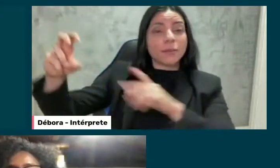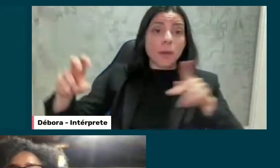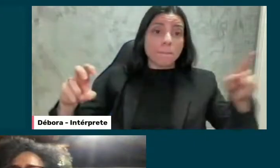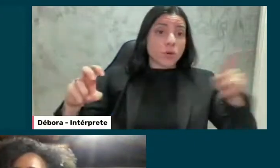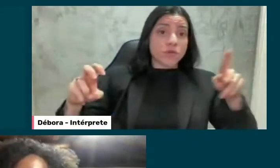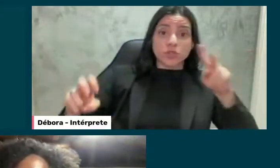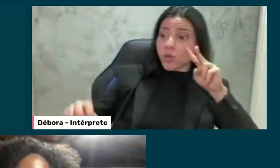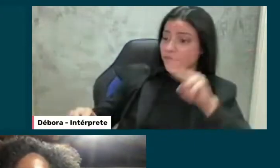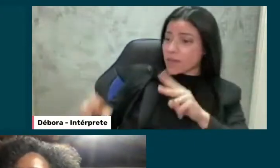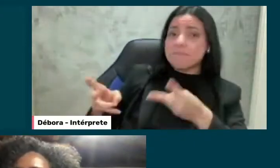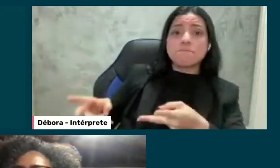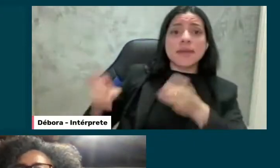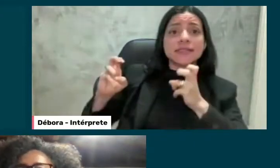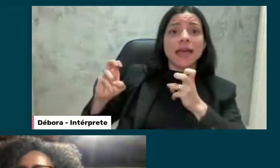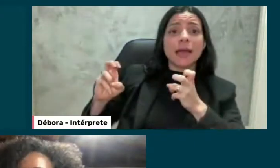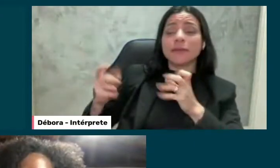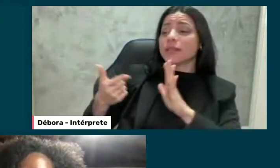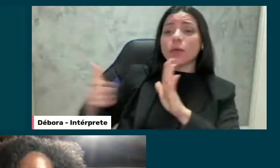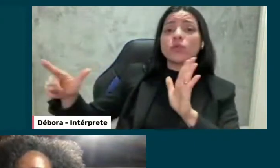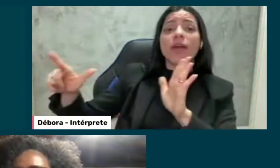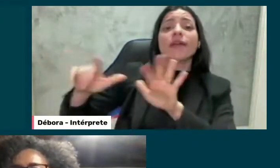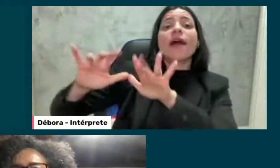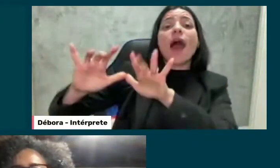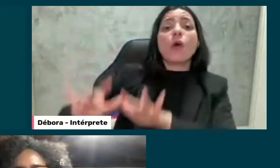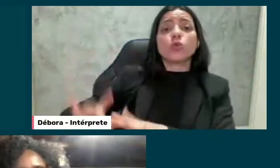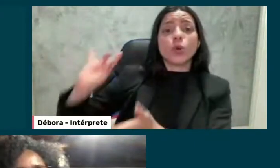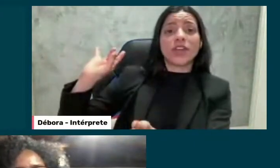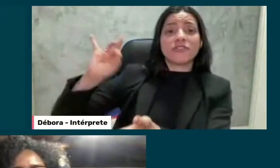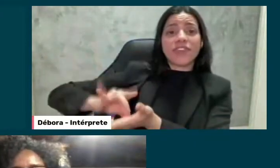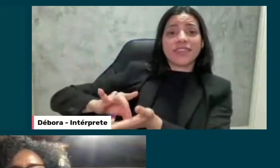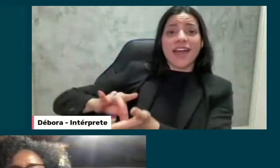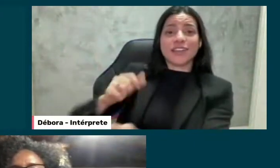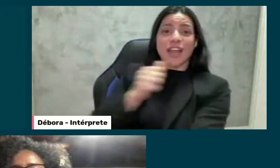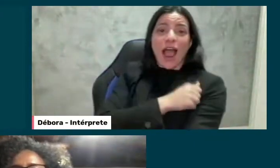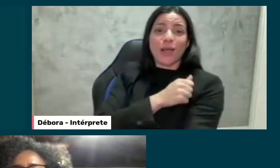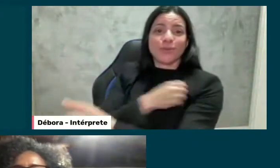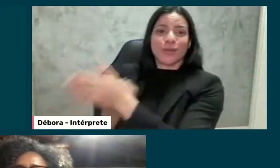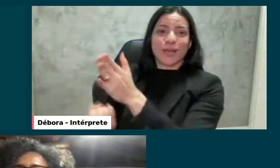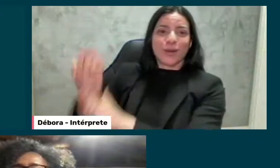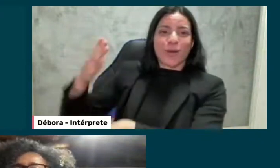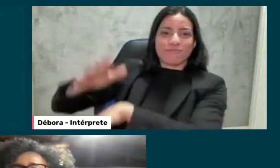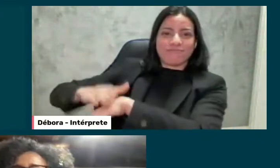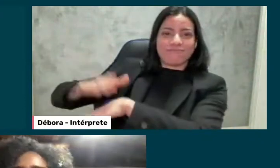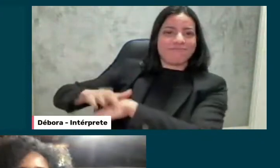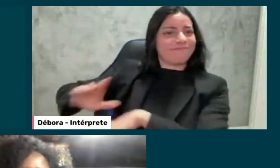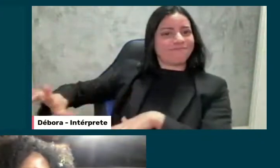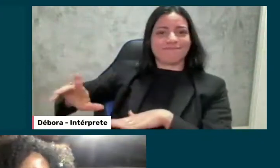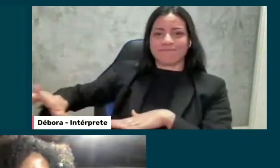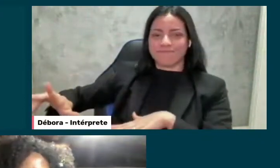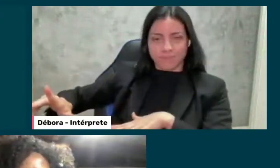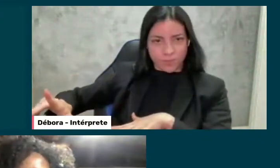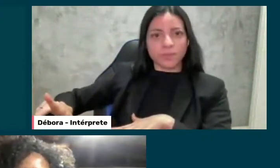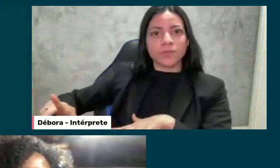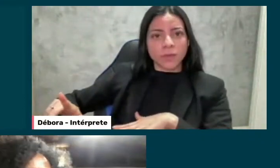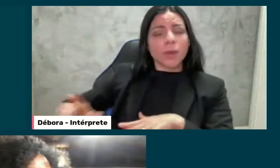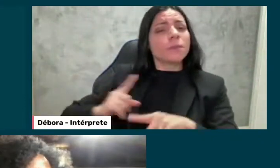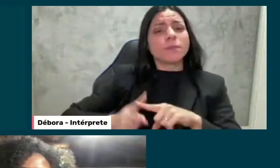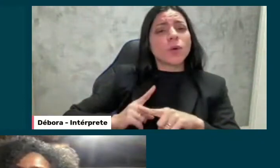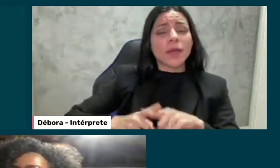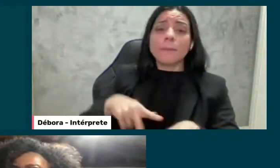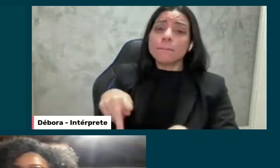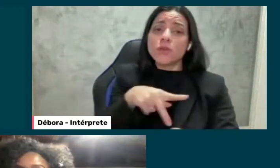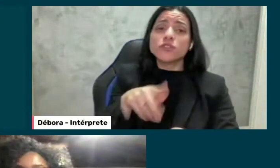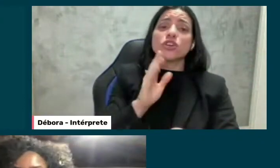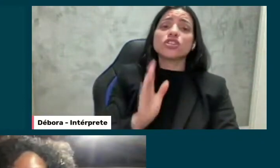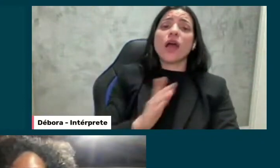pessoas ali. Eu, provavelmente, se ler um texto gerado por uma inteligência artificial de algum dos alunos dessas